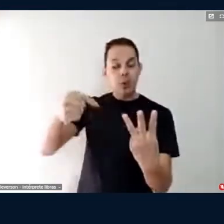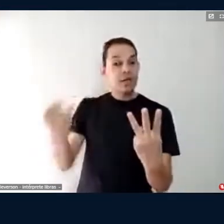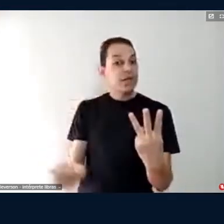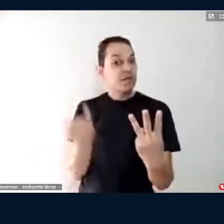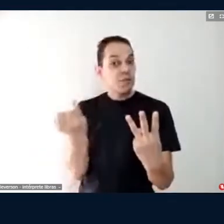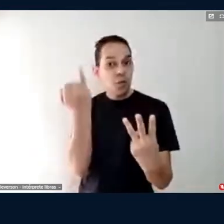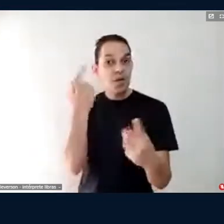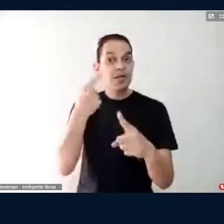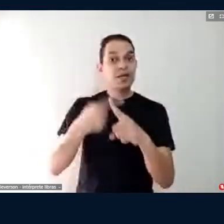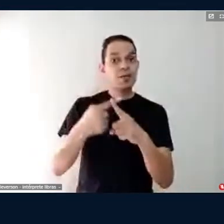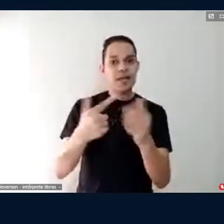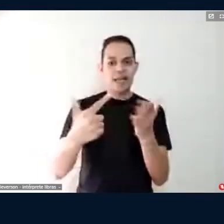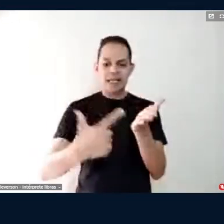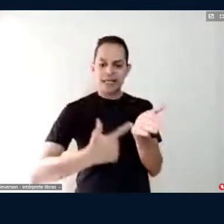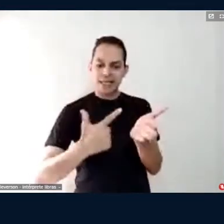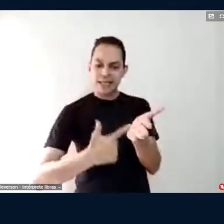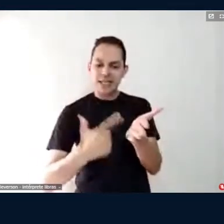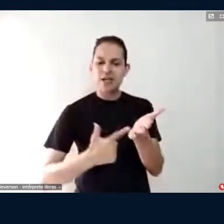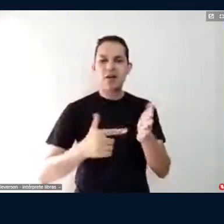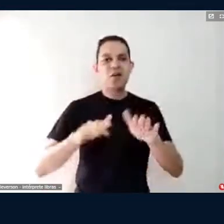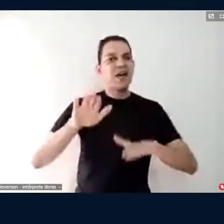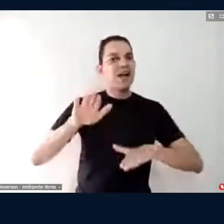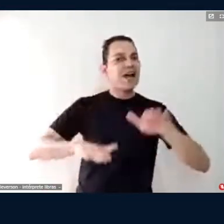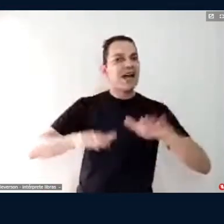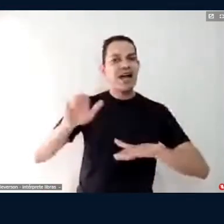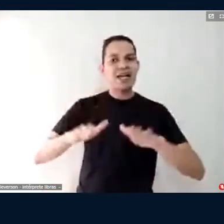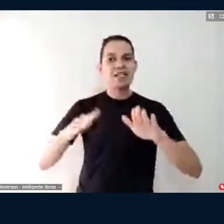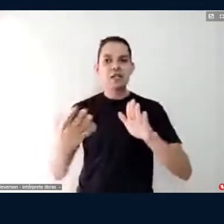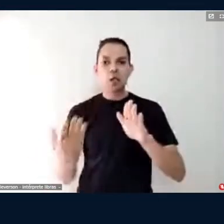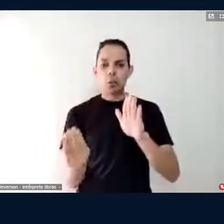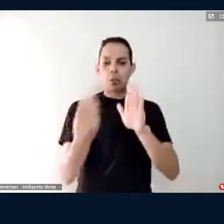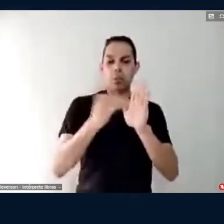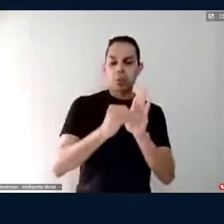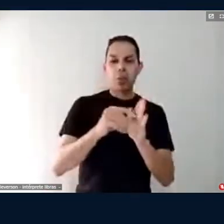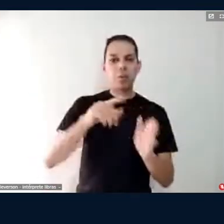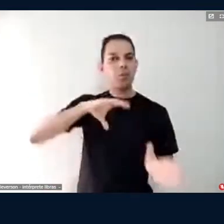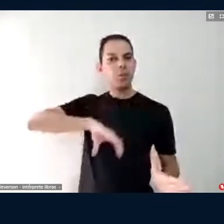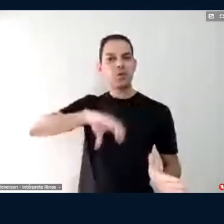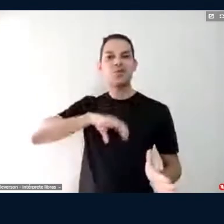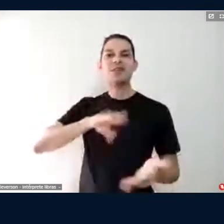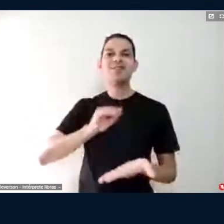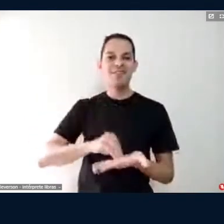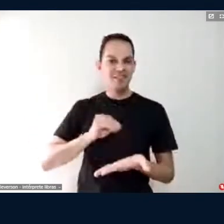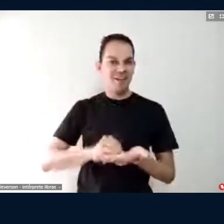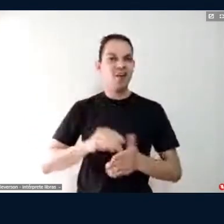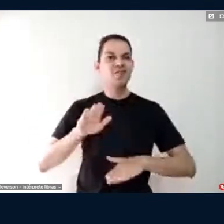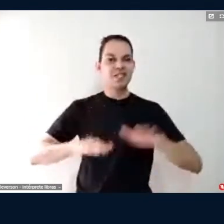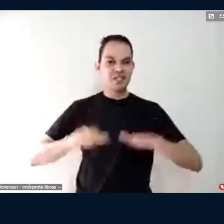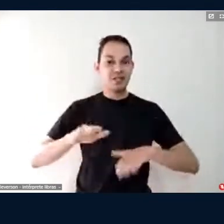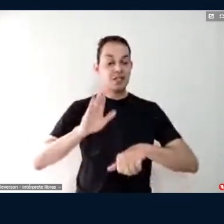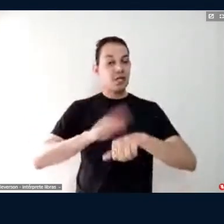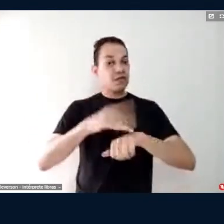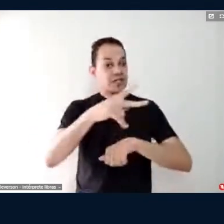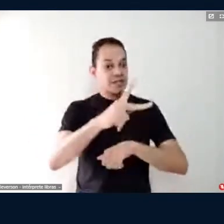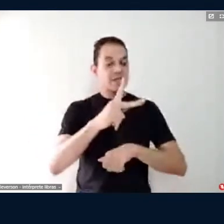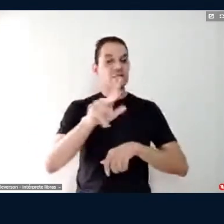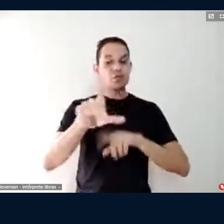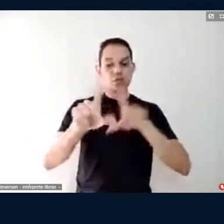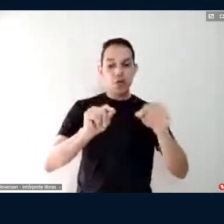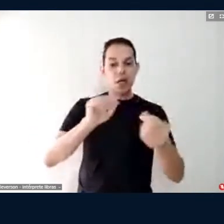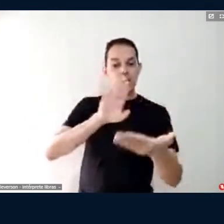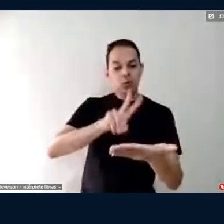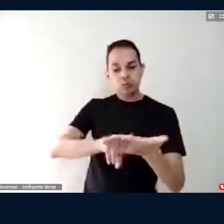que nem sempre são citadas em português, então a opção que vocês fizeram em traduzir